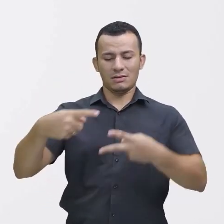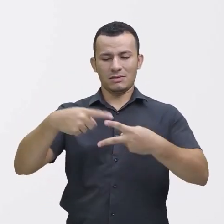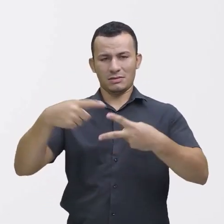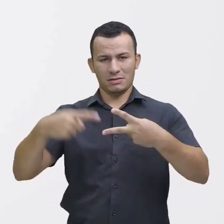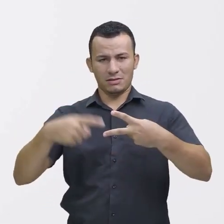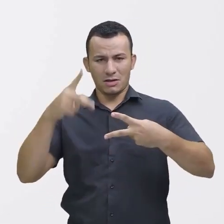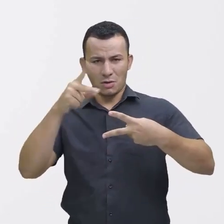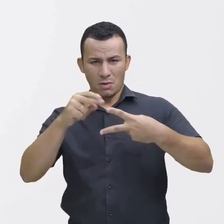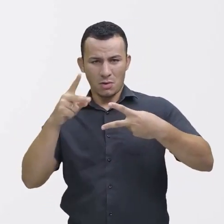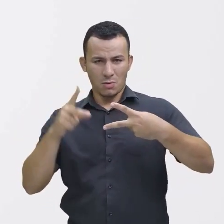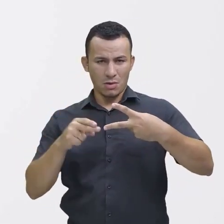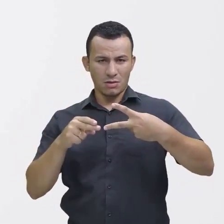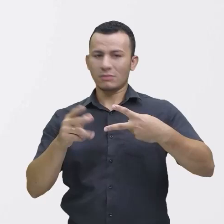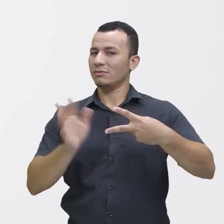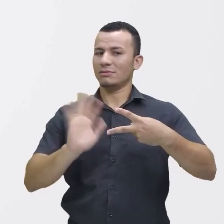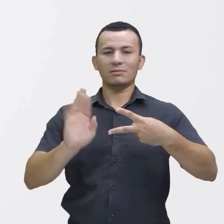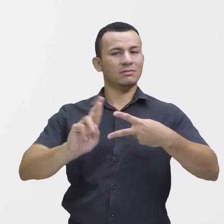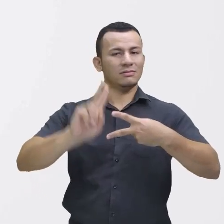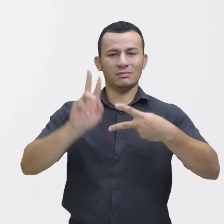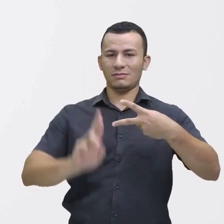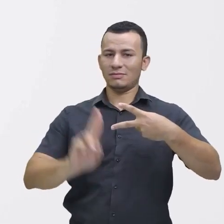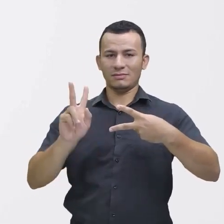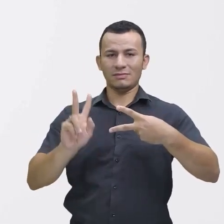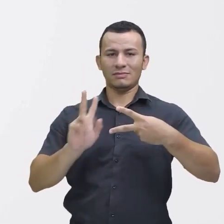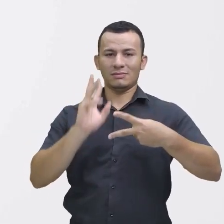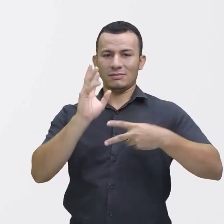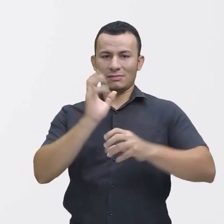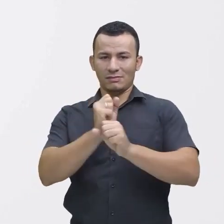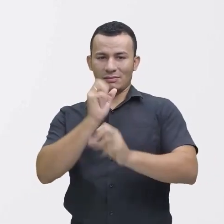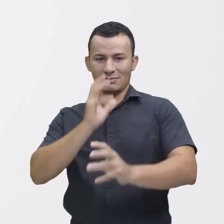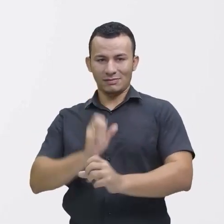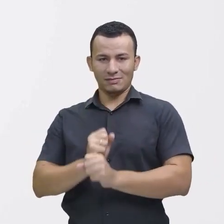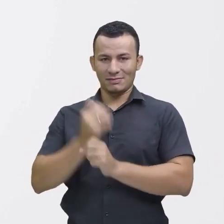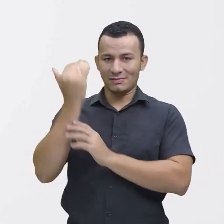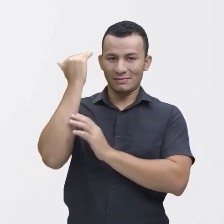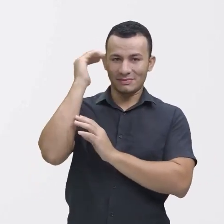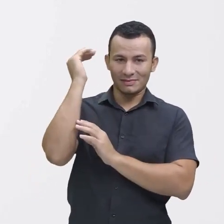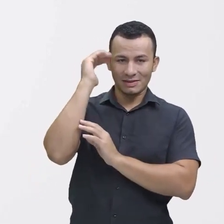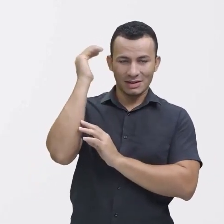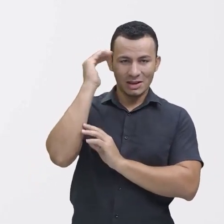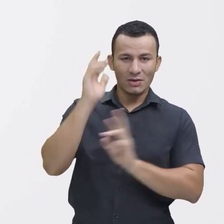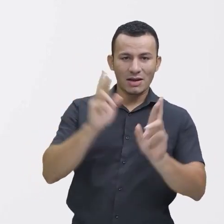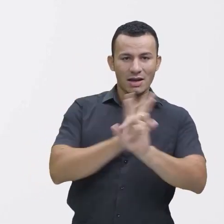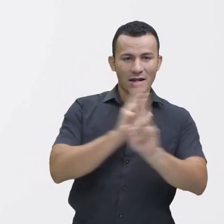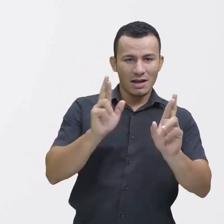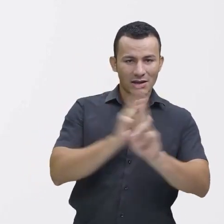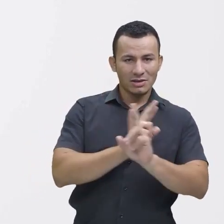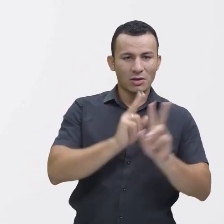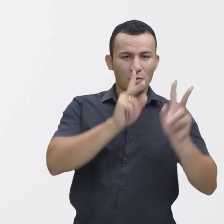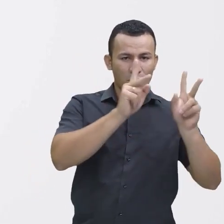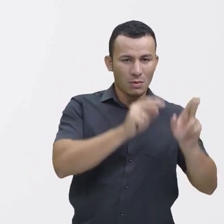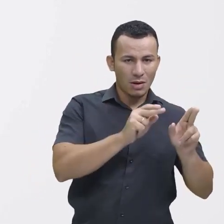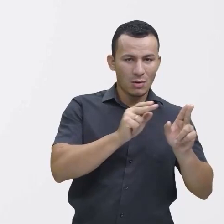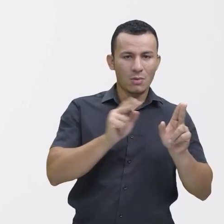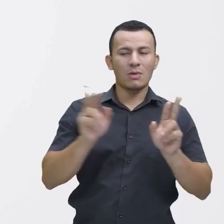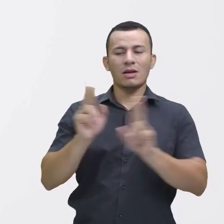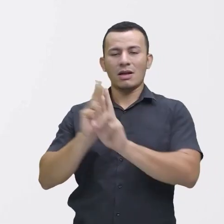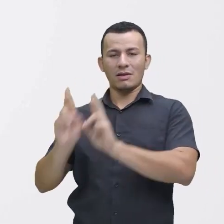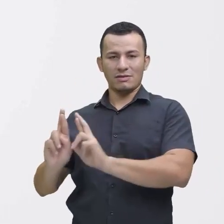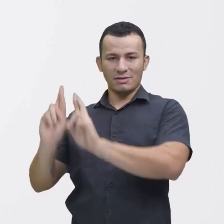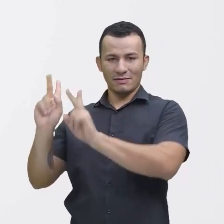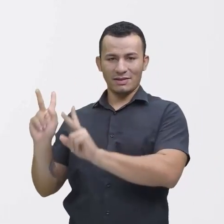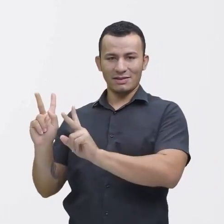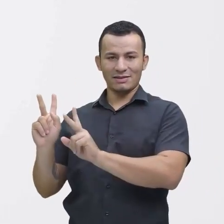existe uma relação de igualdade isso daí. Tá entendendo? Tá começando a entender relação de igualdade ou de diferença? Então, vamos para o nosso